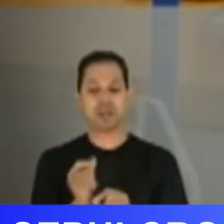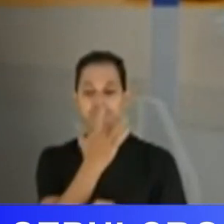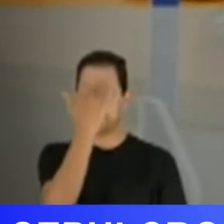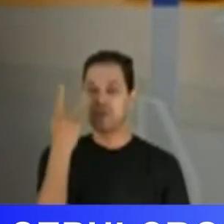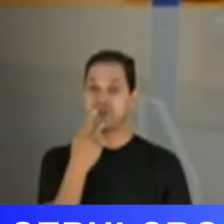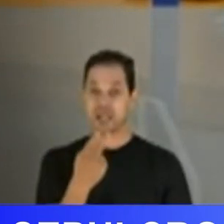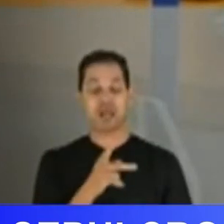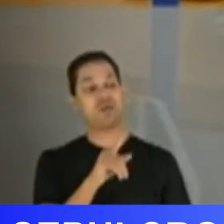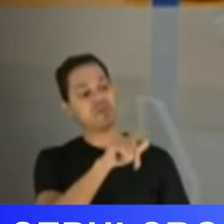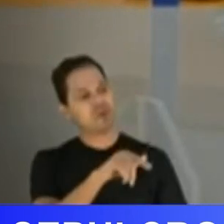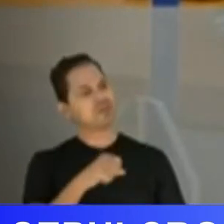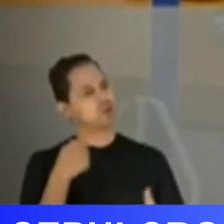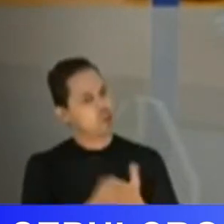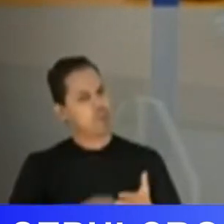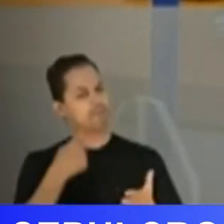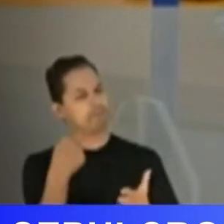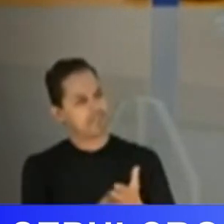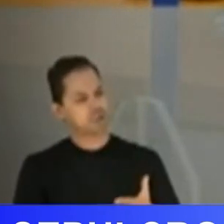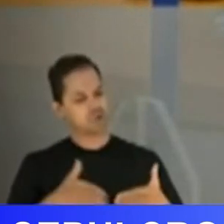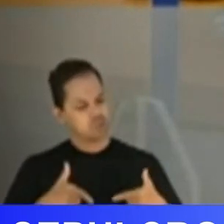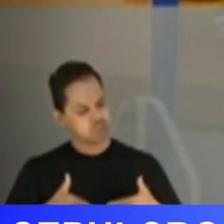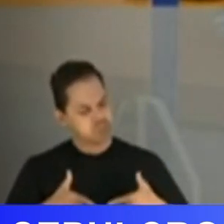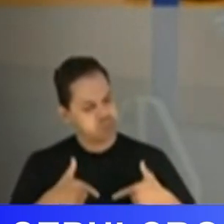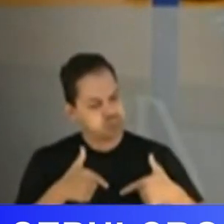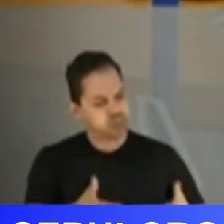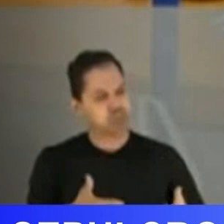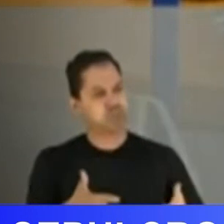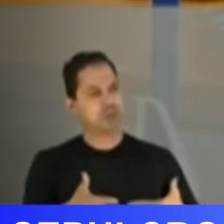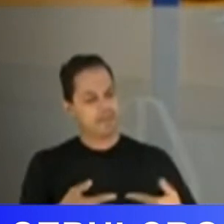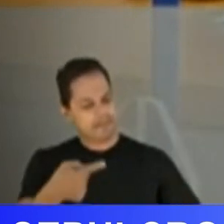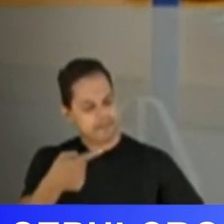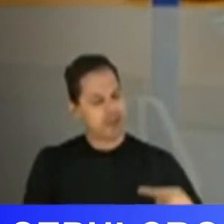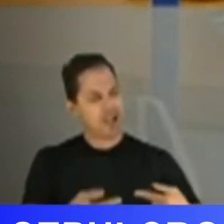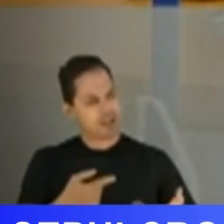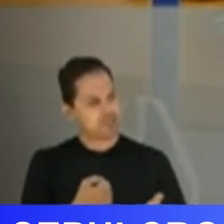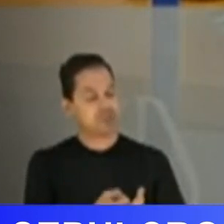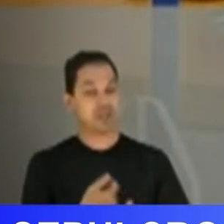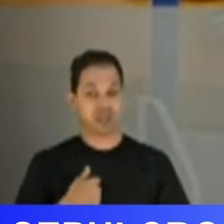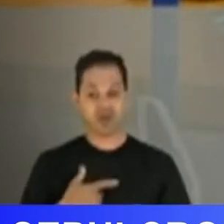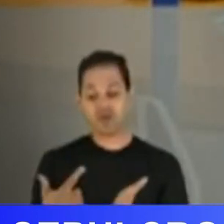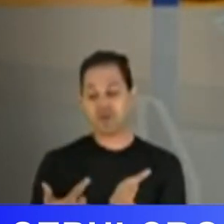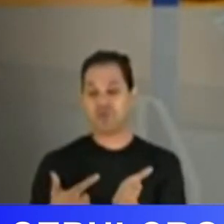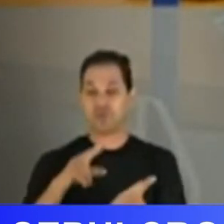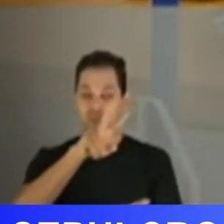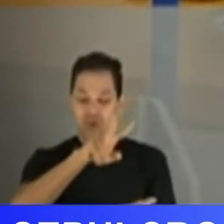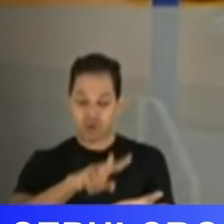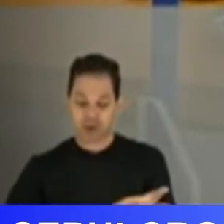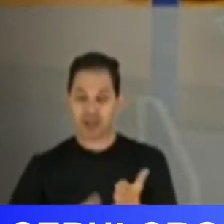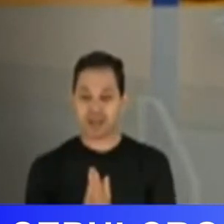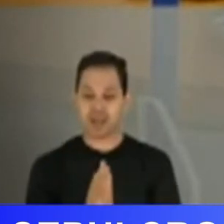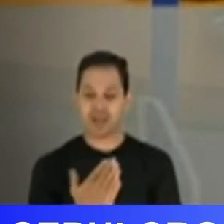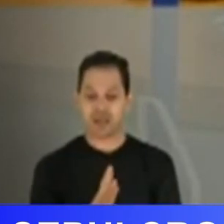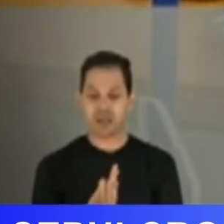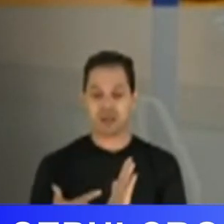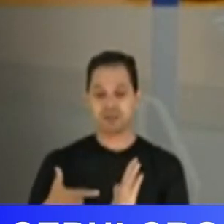assim, Elisiane, você é uma pessoa muito combativa, você parte realmente muito para o enfrentamento. Eu quero ler para o senhor uma passagem